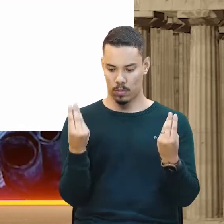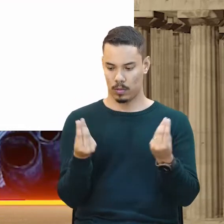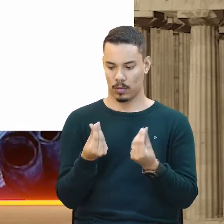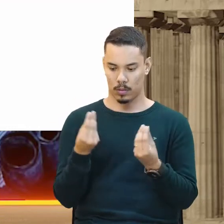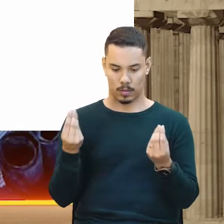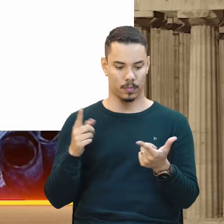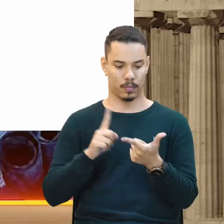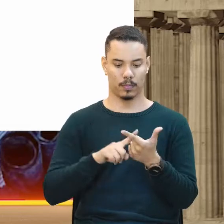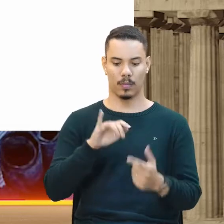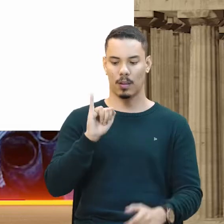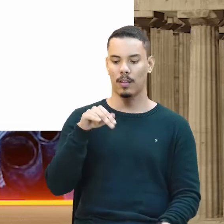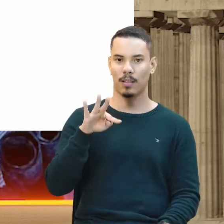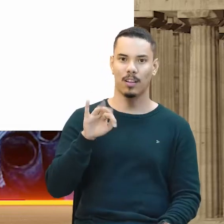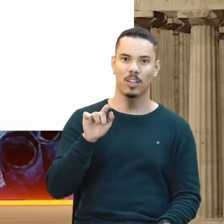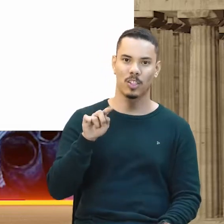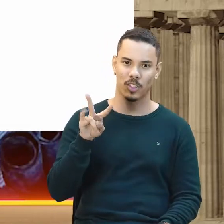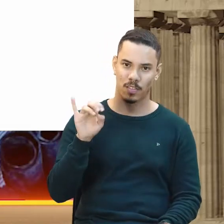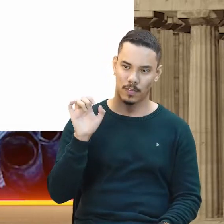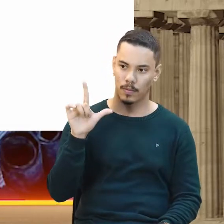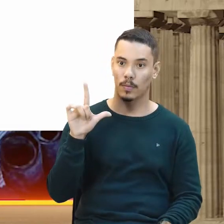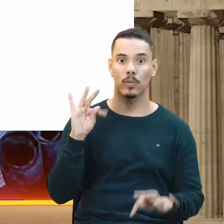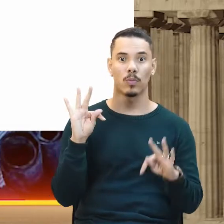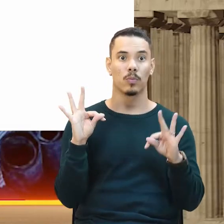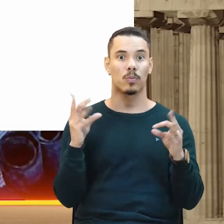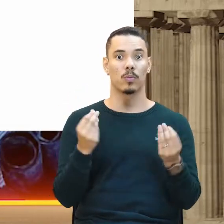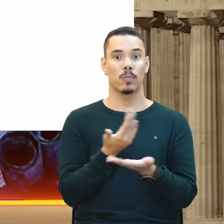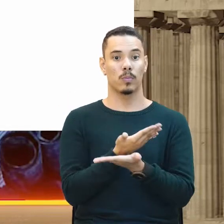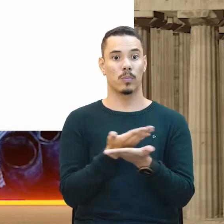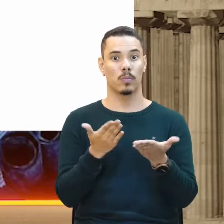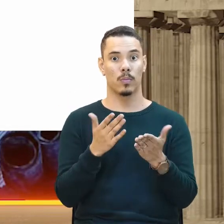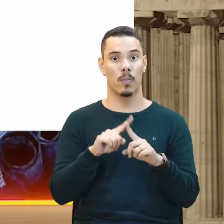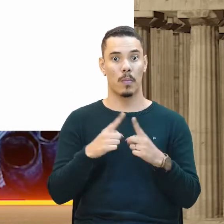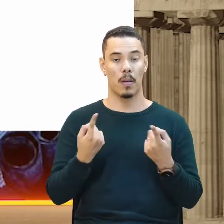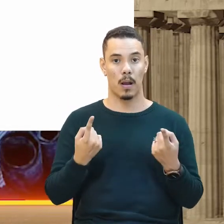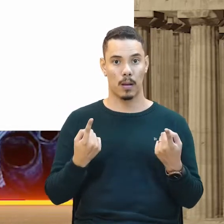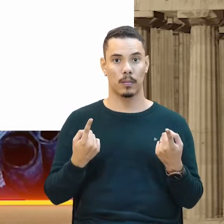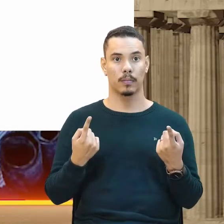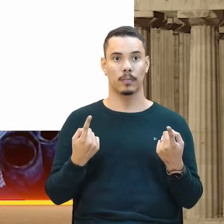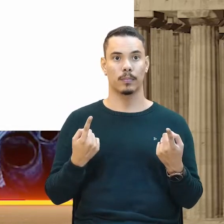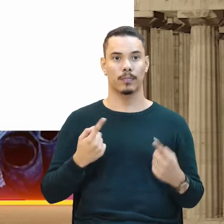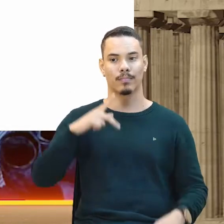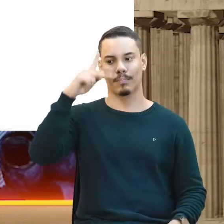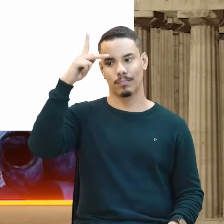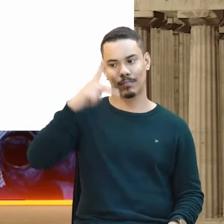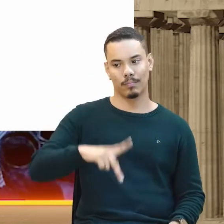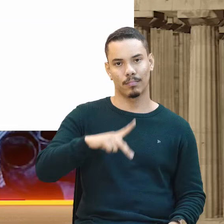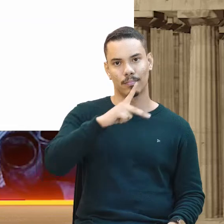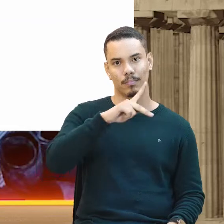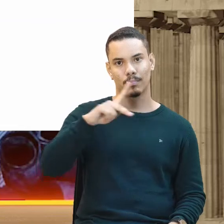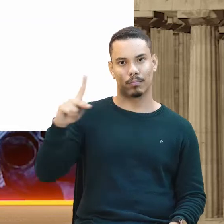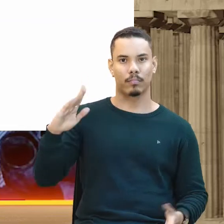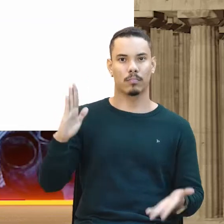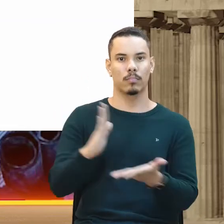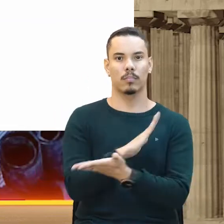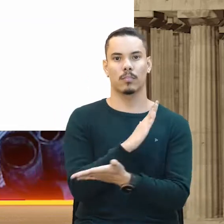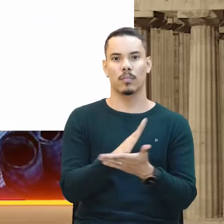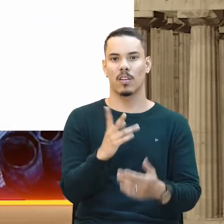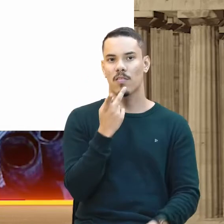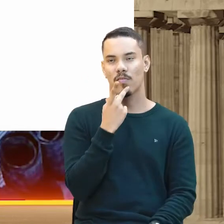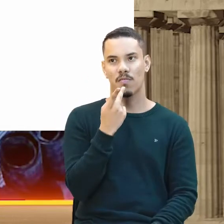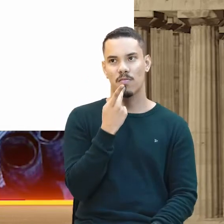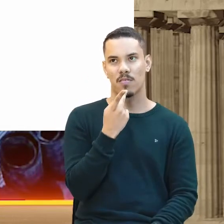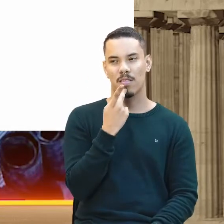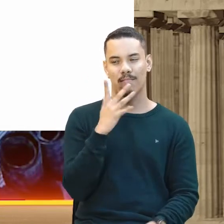inteligível. Muitos padres vão dizer que De uma certa forma, esse mundo sensível que